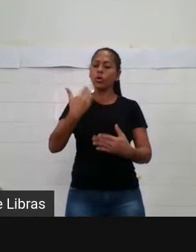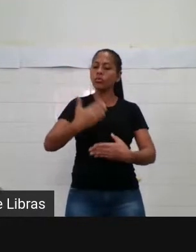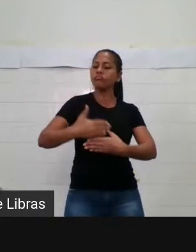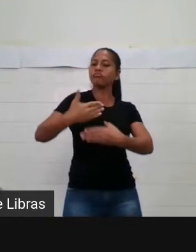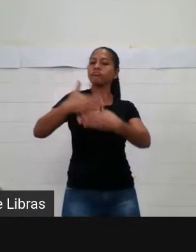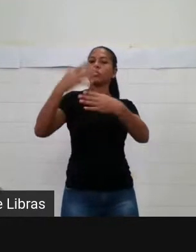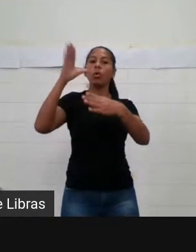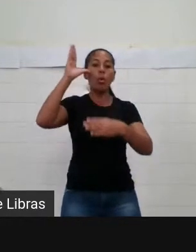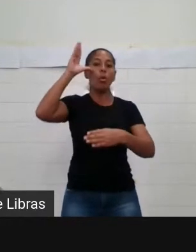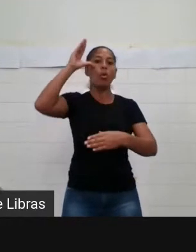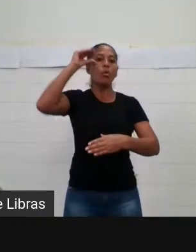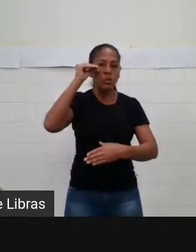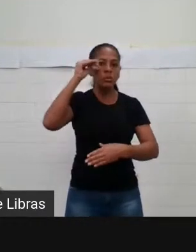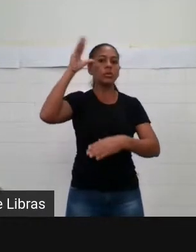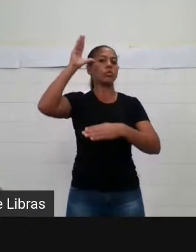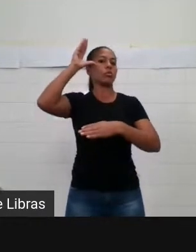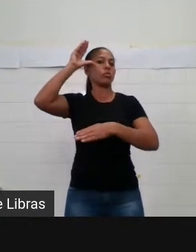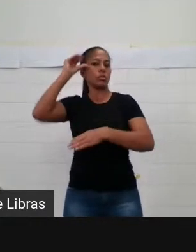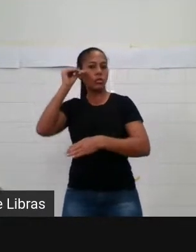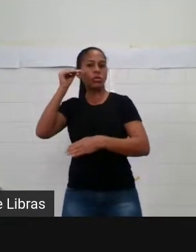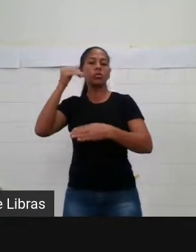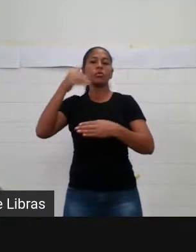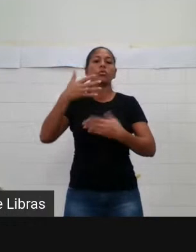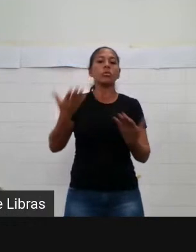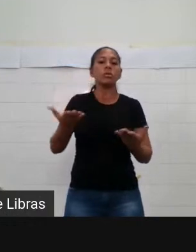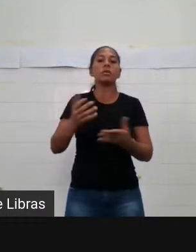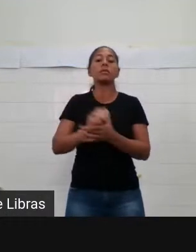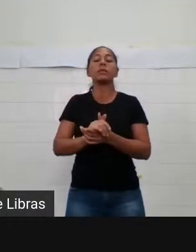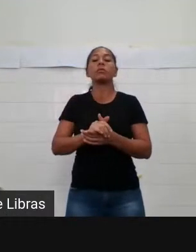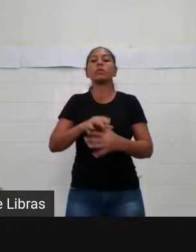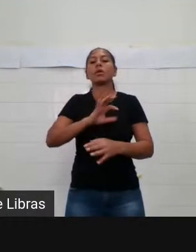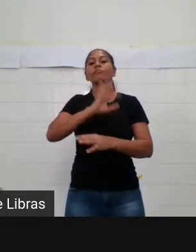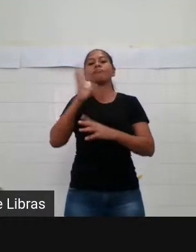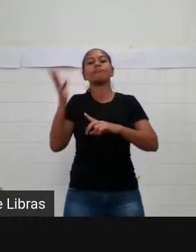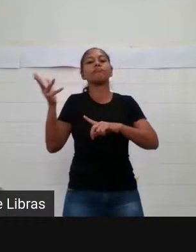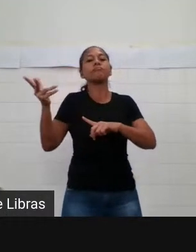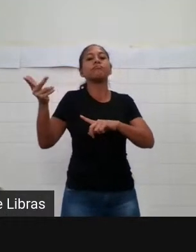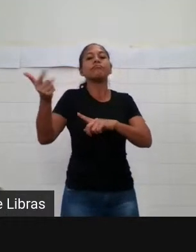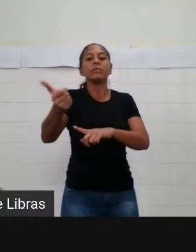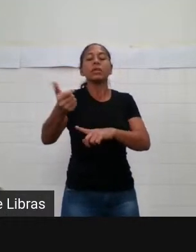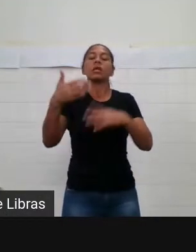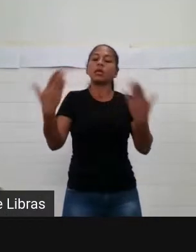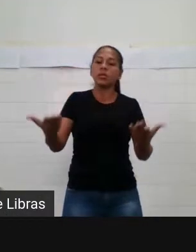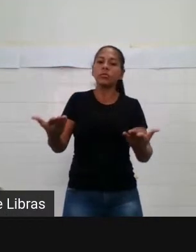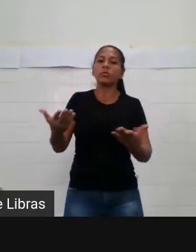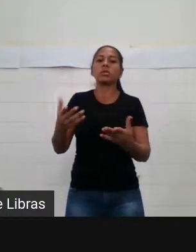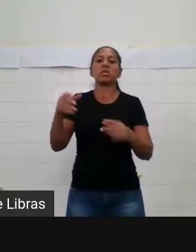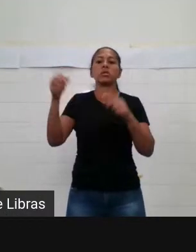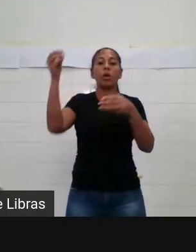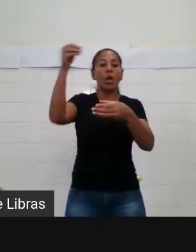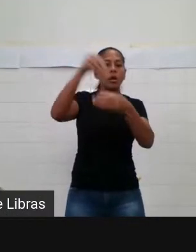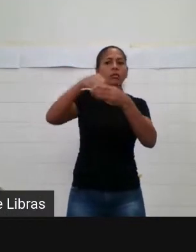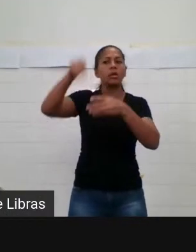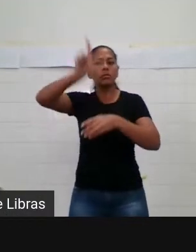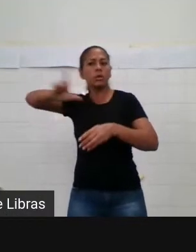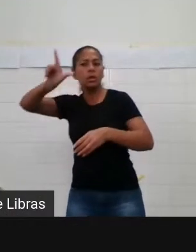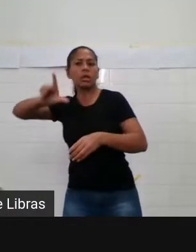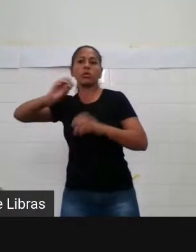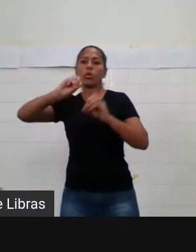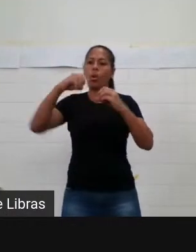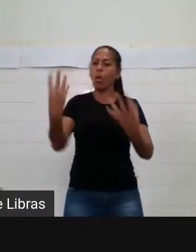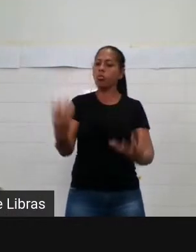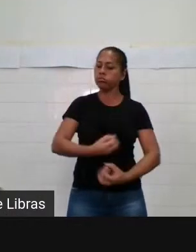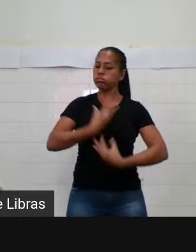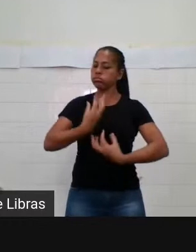pela relação dialógica que estabelecemos com os nossos interlocutores. Então, portanto, seja através da literatura, da ficção, da poesia,